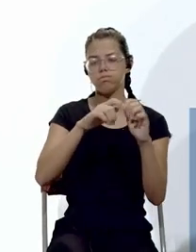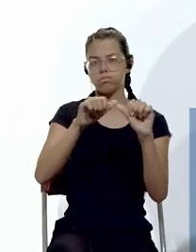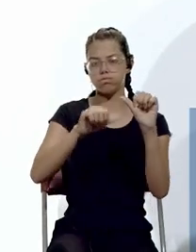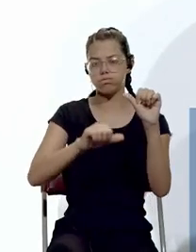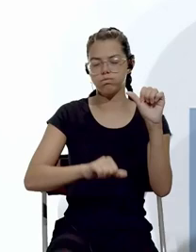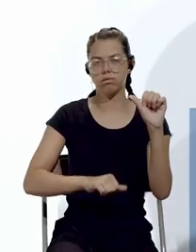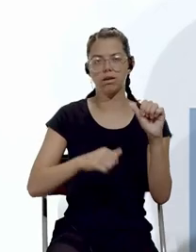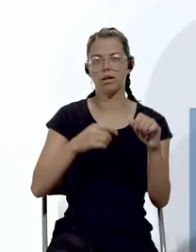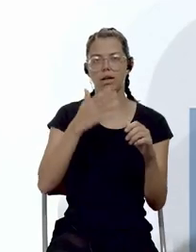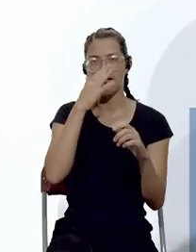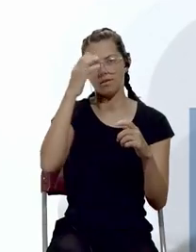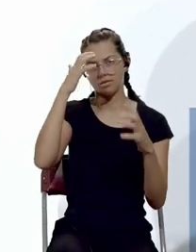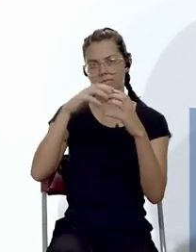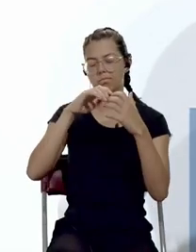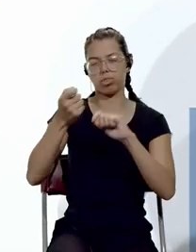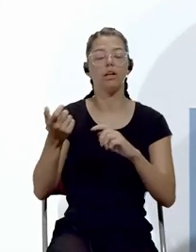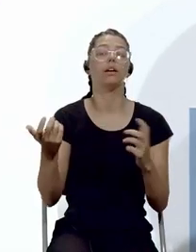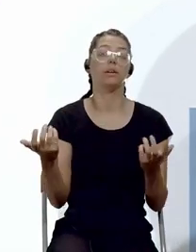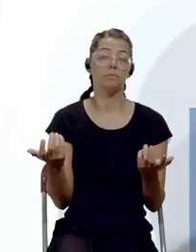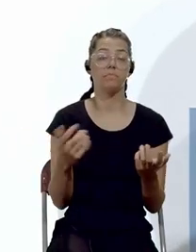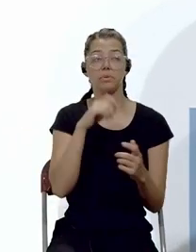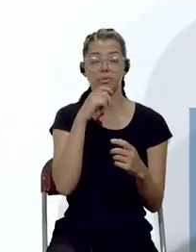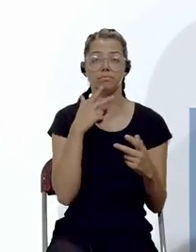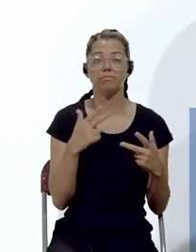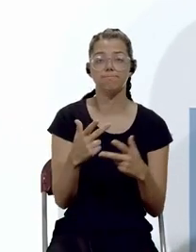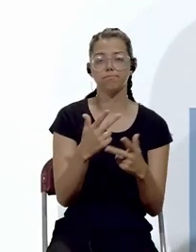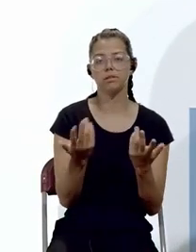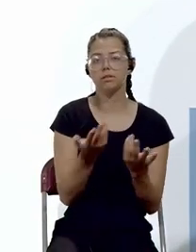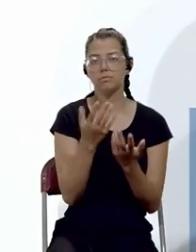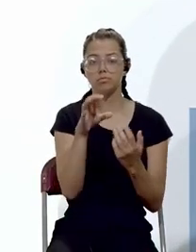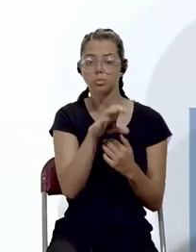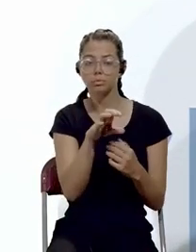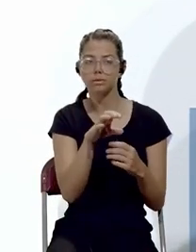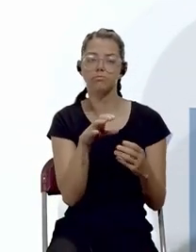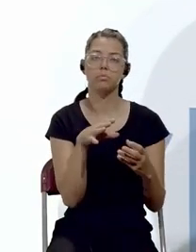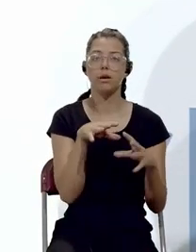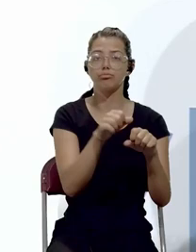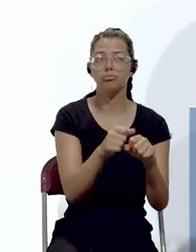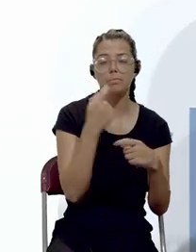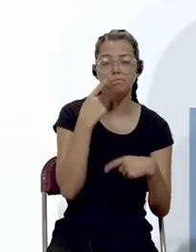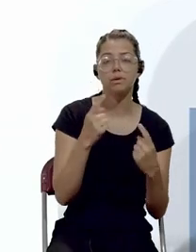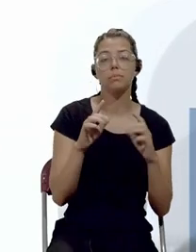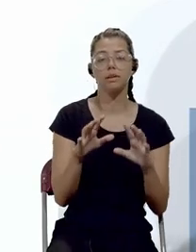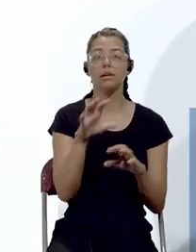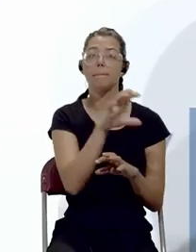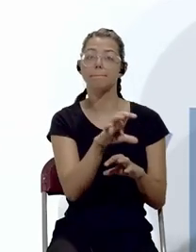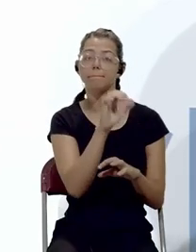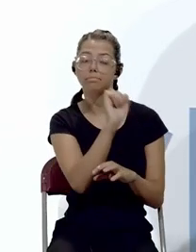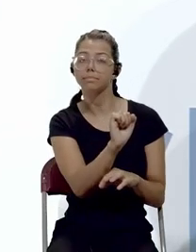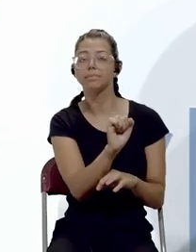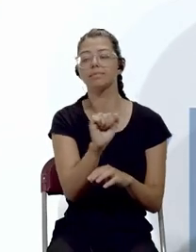Ora, talvez a crítica possa encontrar formas de ocupar esses novos espaços, mas estamos outra vez a falar do meio e não da